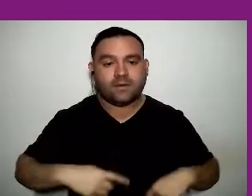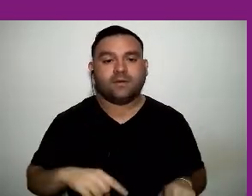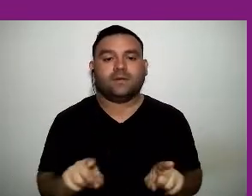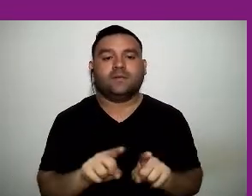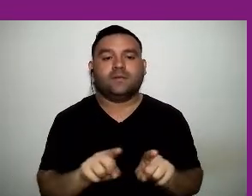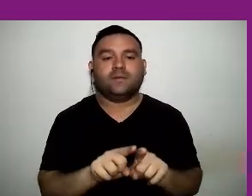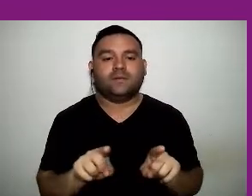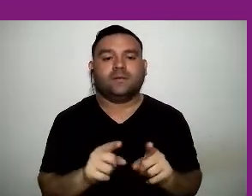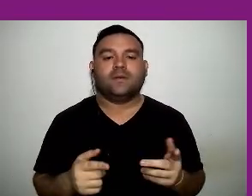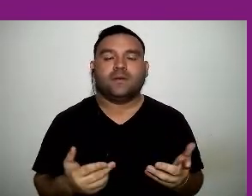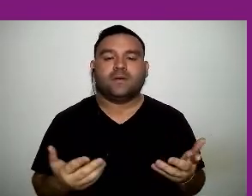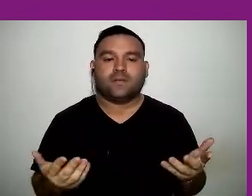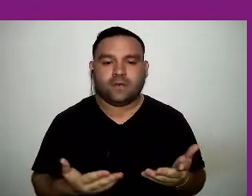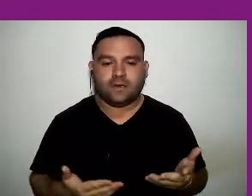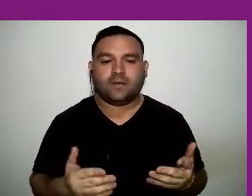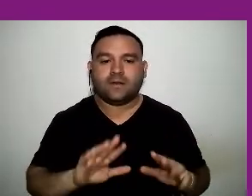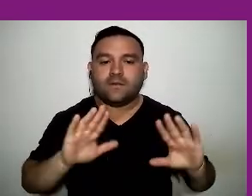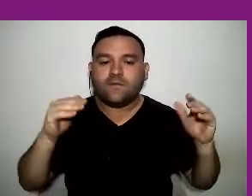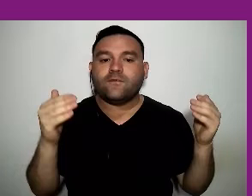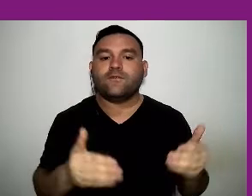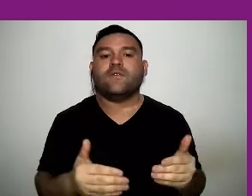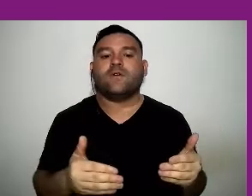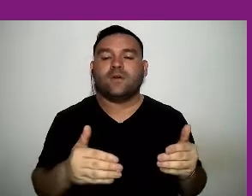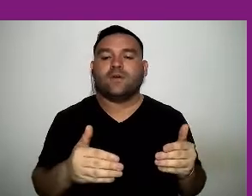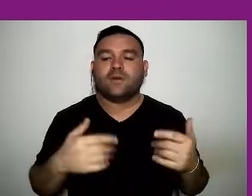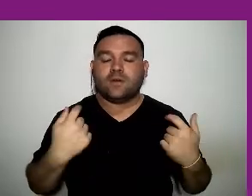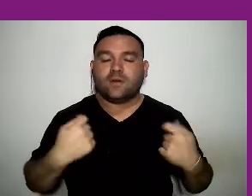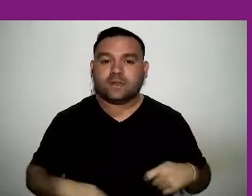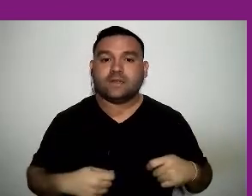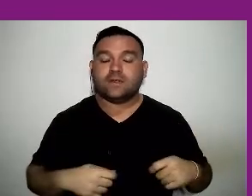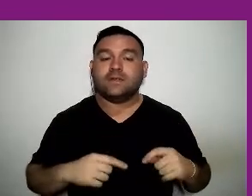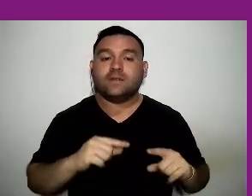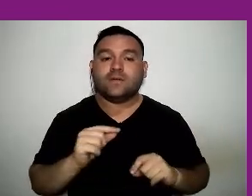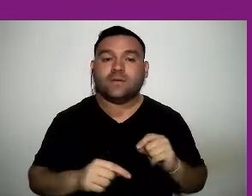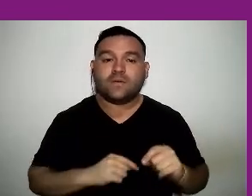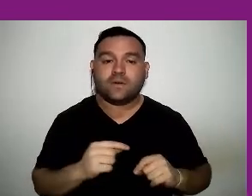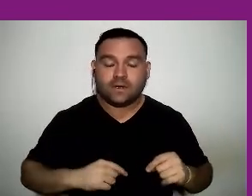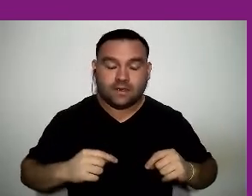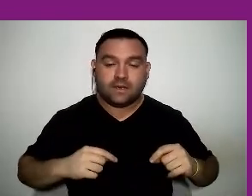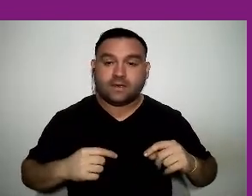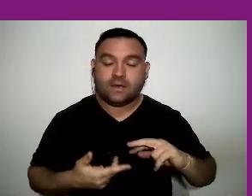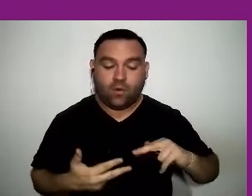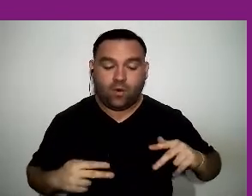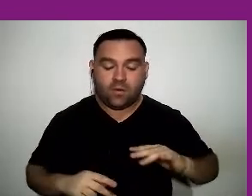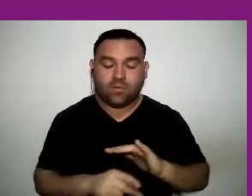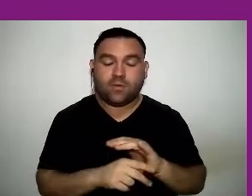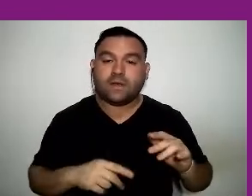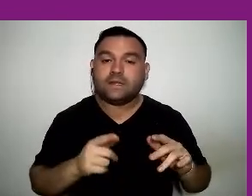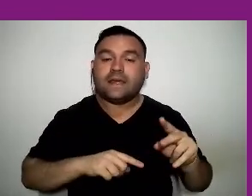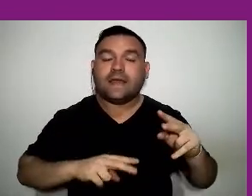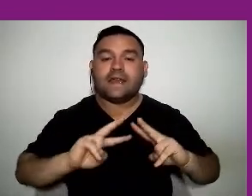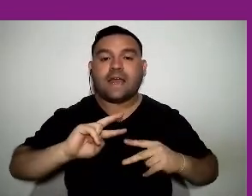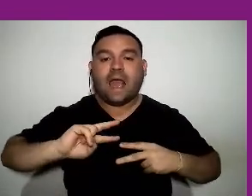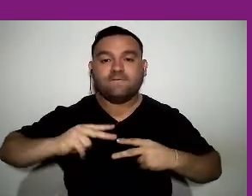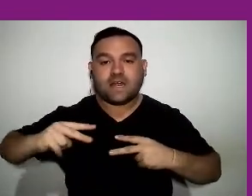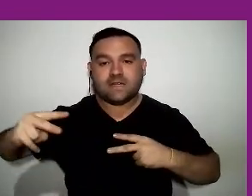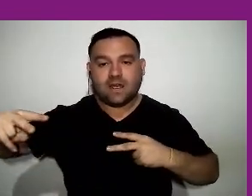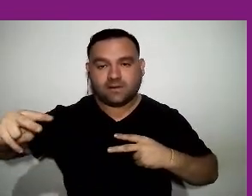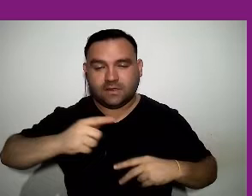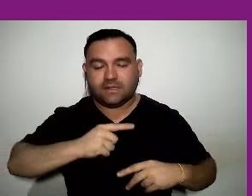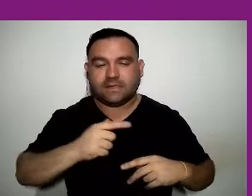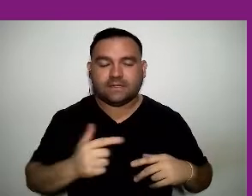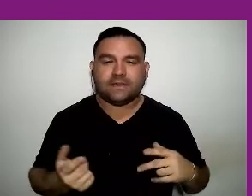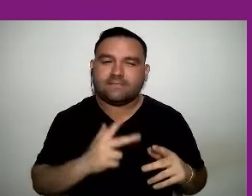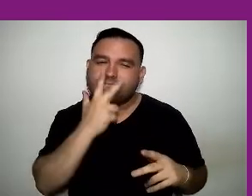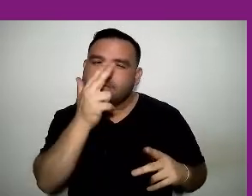nós estamos focando na fisiopatologia da disfunção orgânica múltipla em variantes que estão tendo